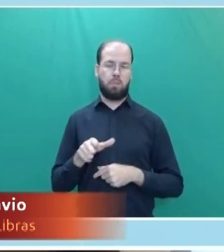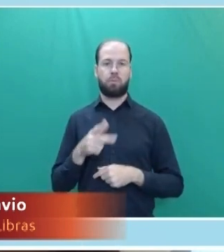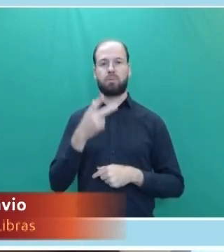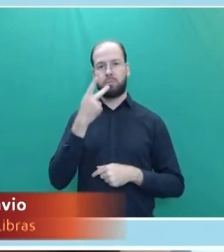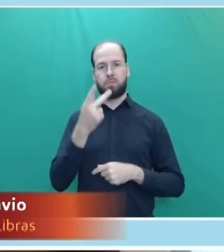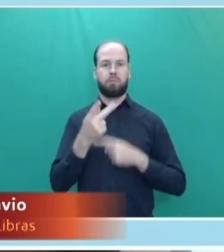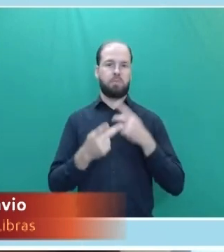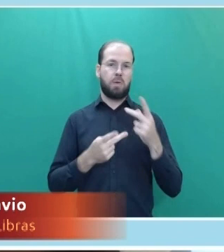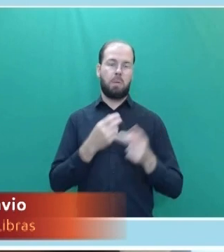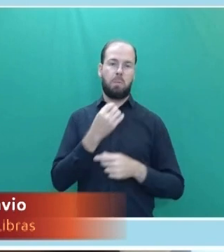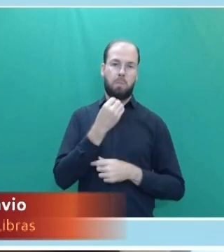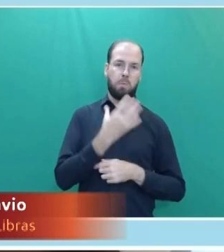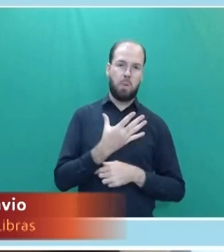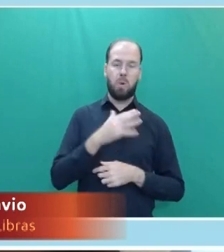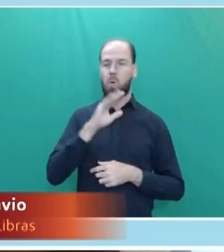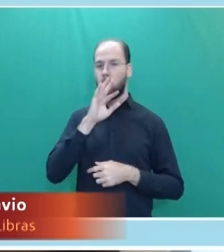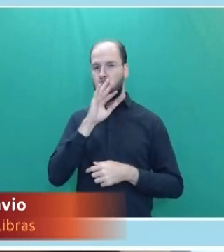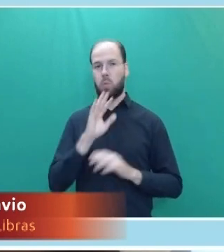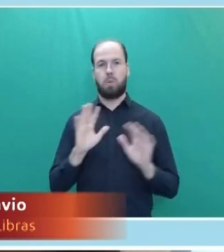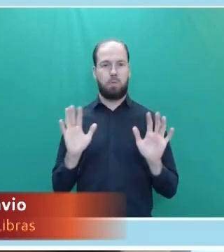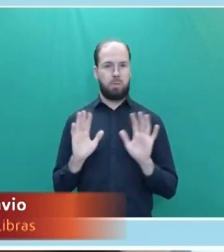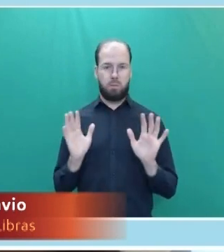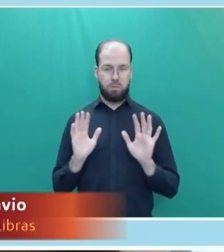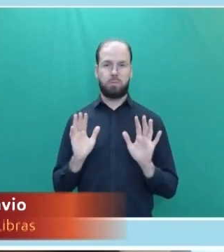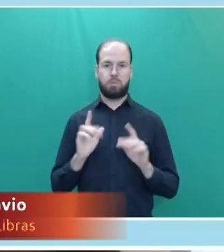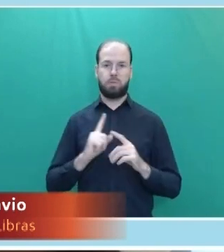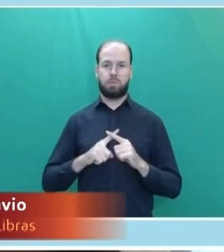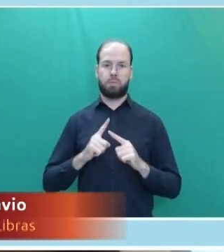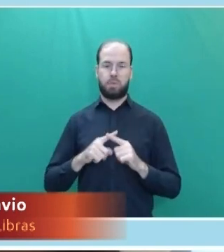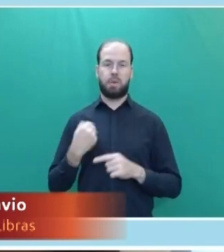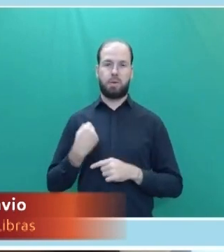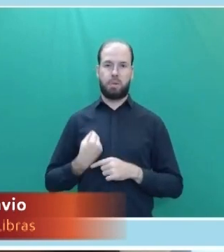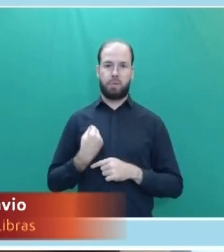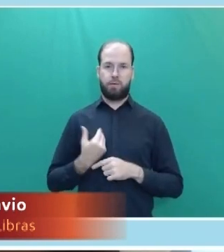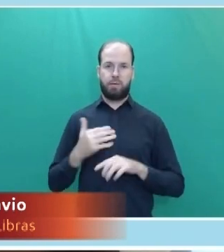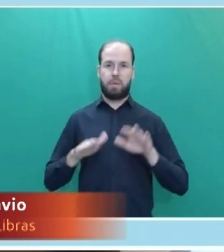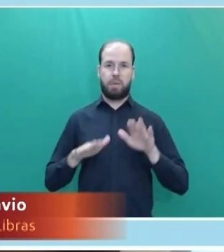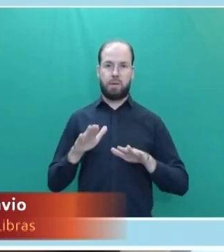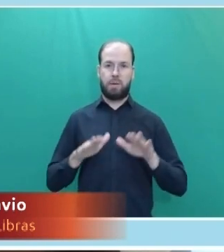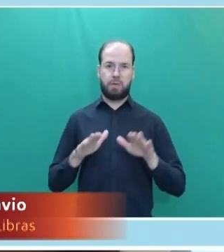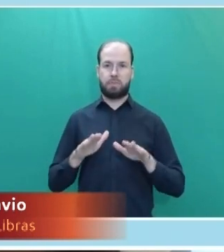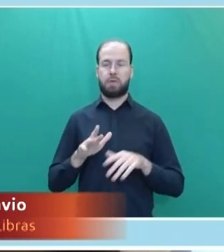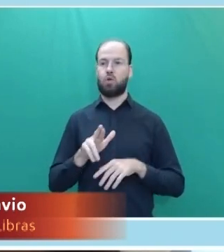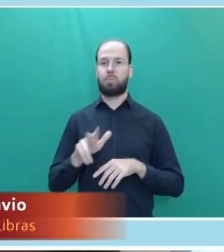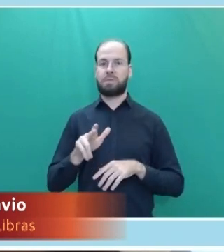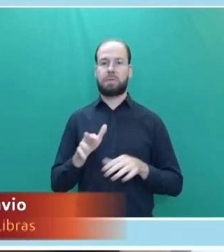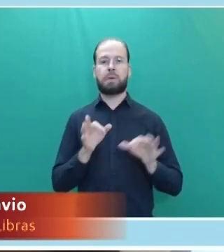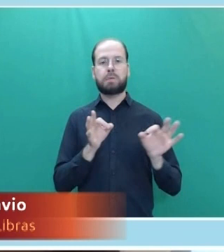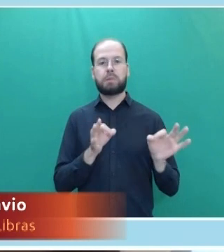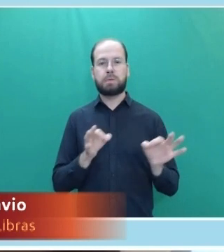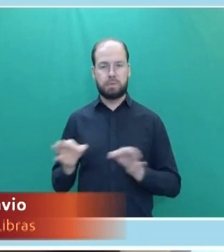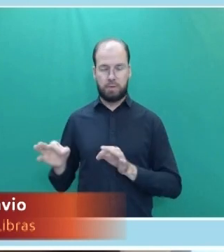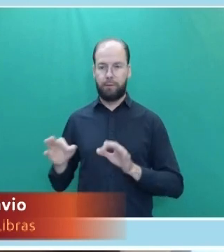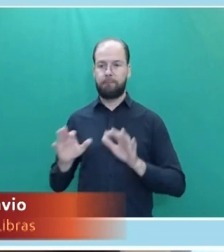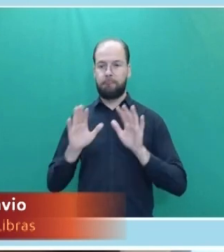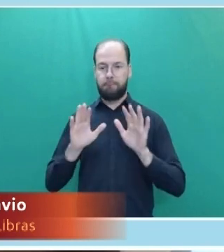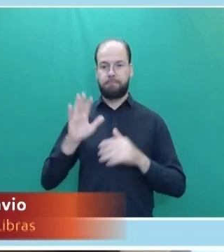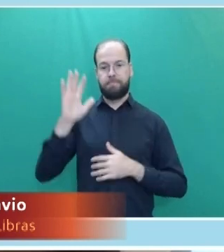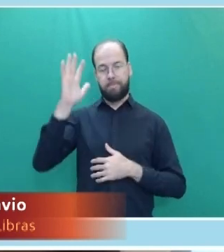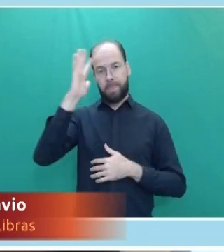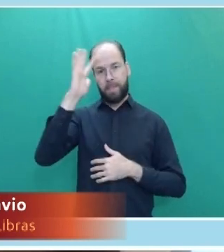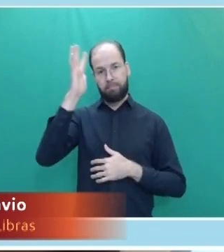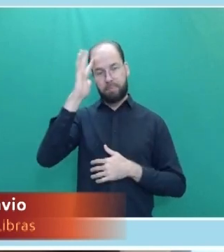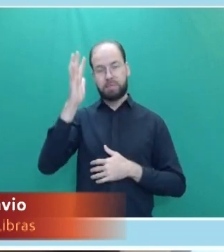que é bom e nem que é ruim, né? Porque a vida, às vezes, não precisa ser tão binária, assim, né? Mas pensando